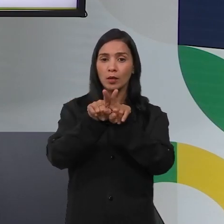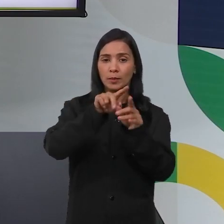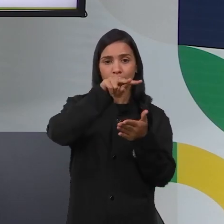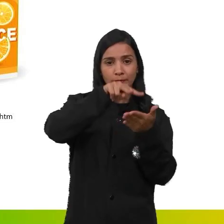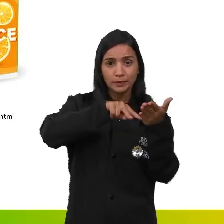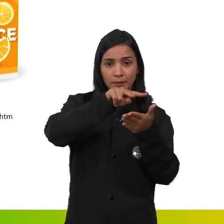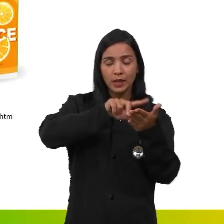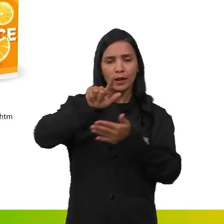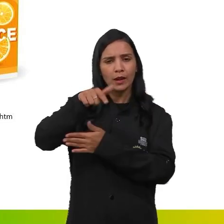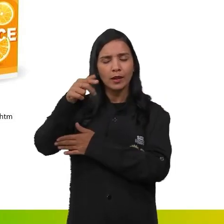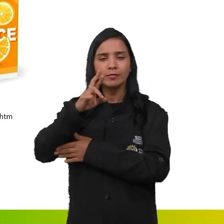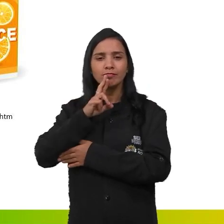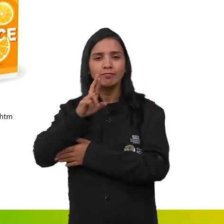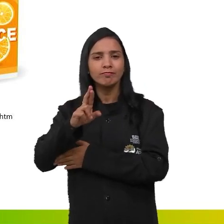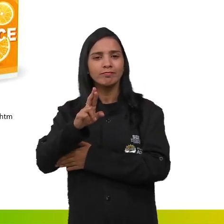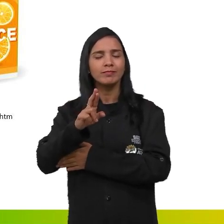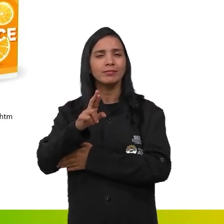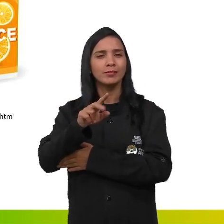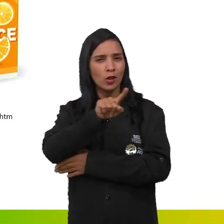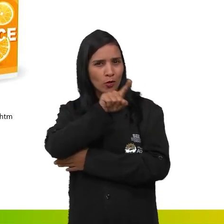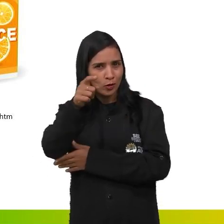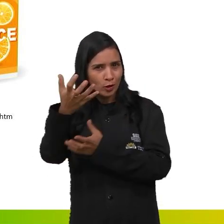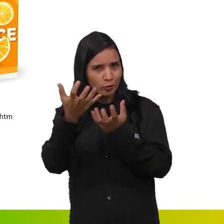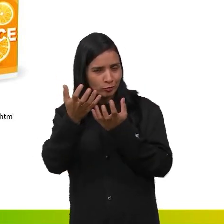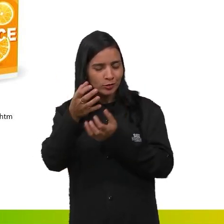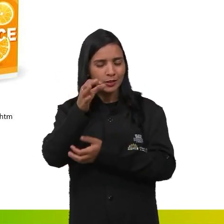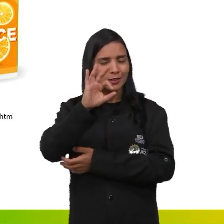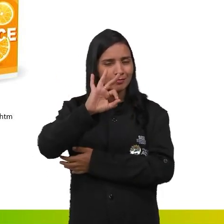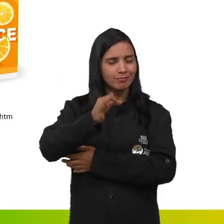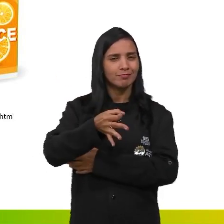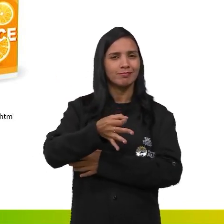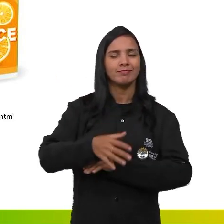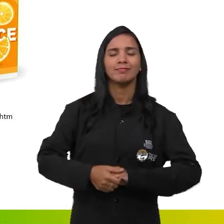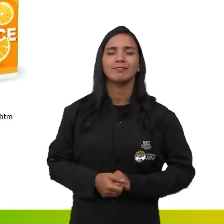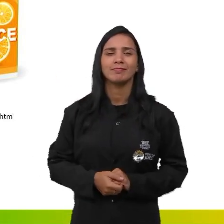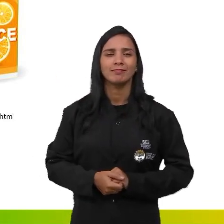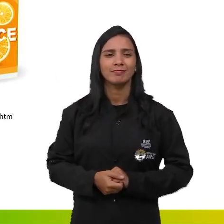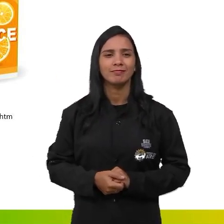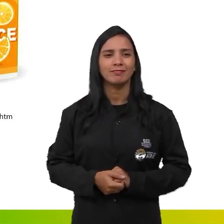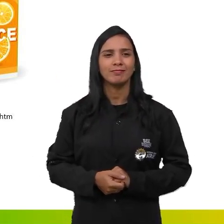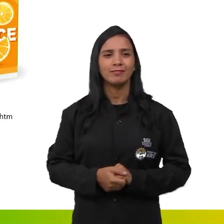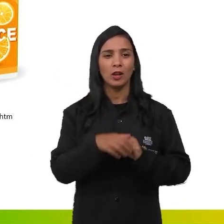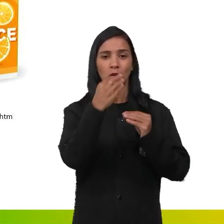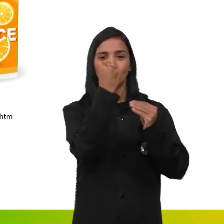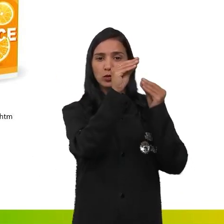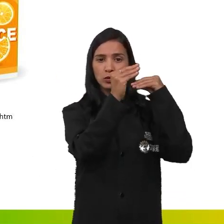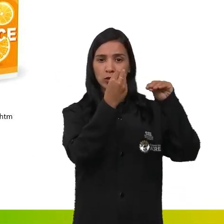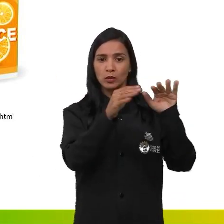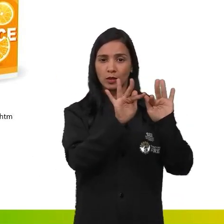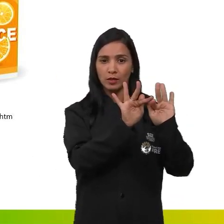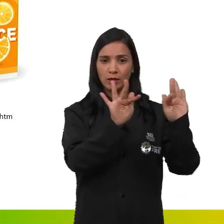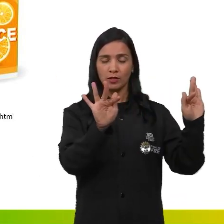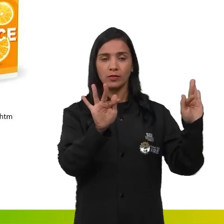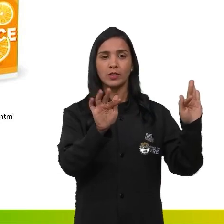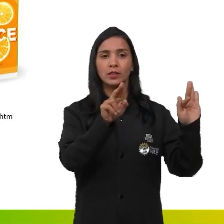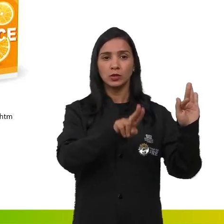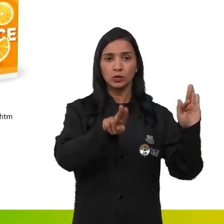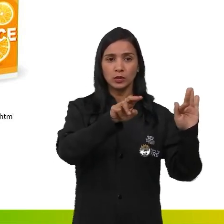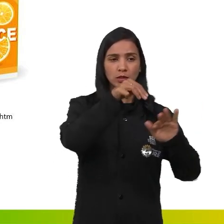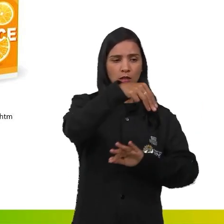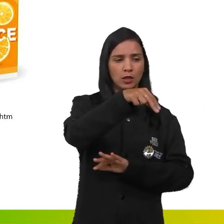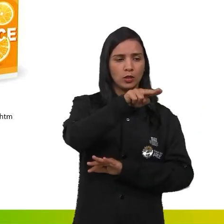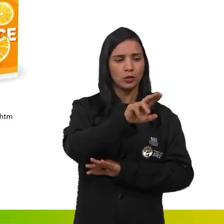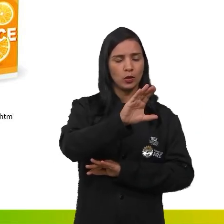e vamos ver se vocês vão acertar a próxima questão, pessoal. Complete as frases abaixo com much ou